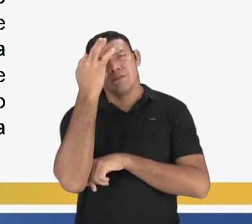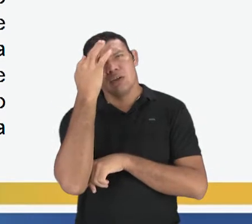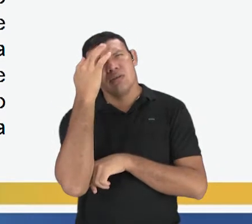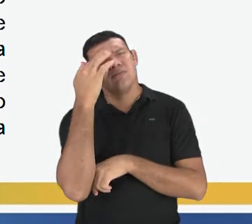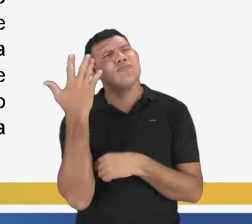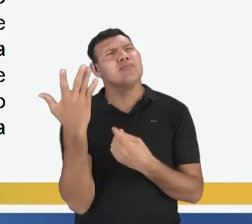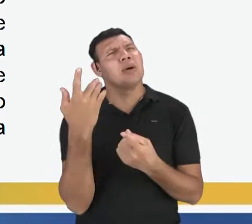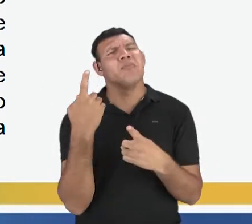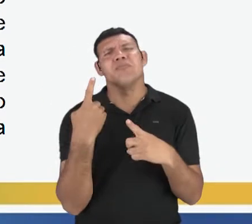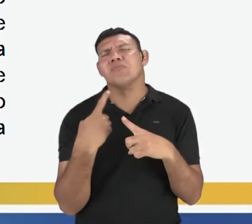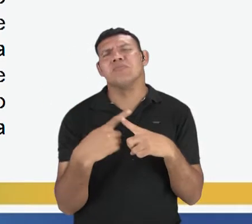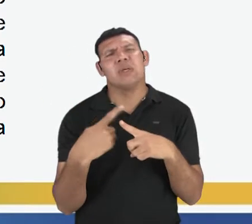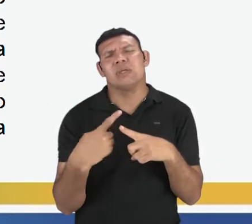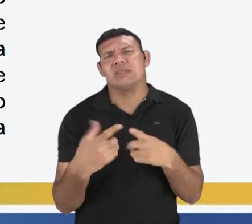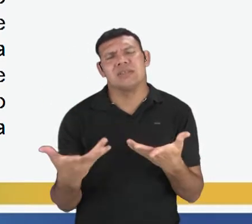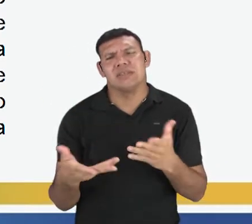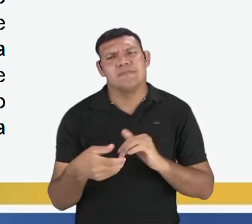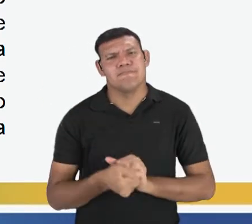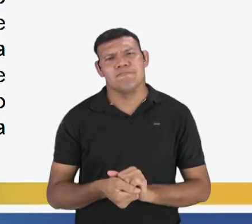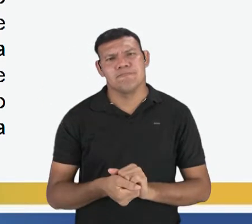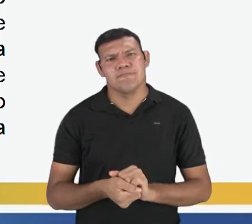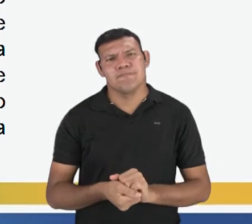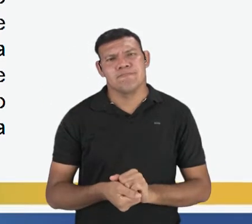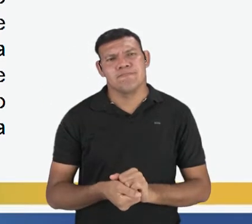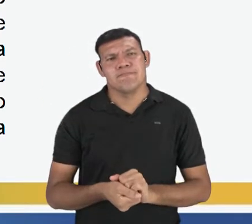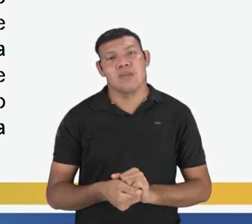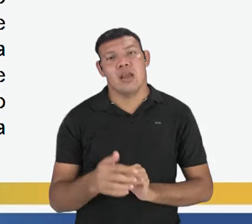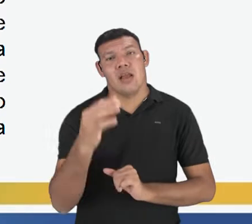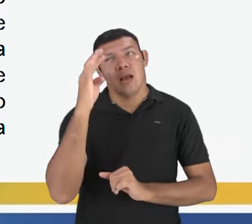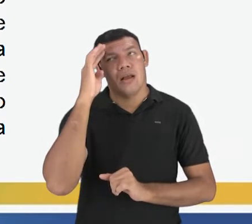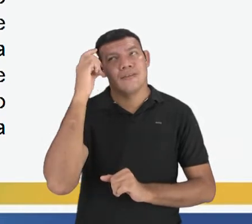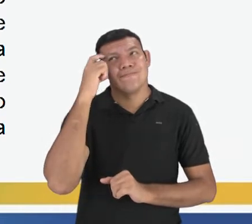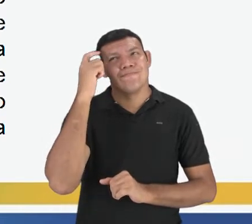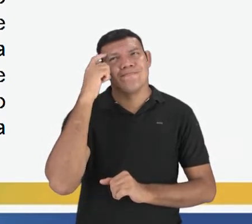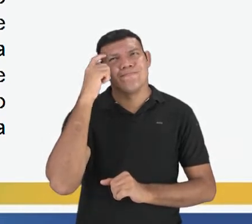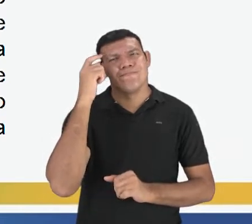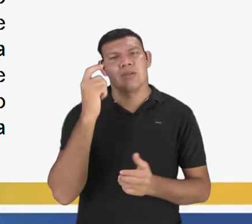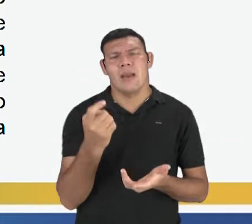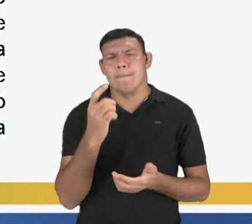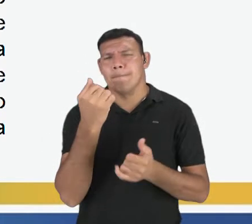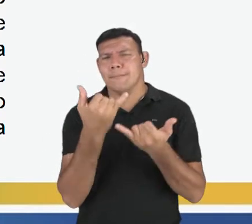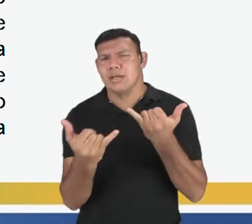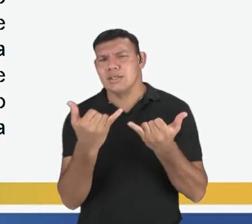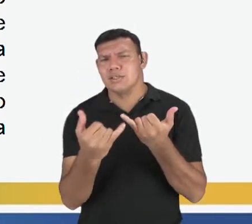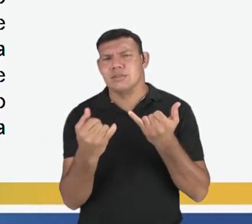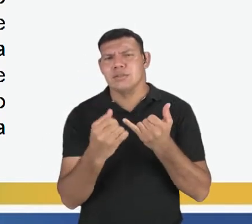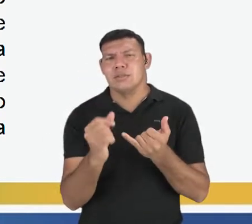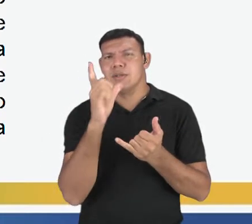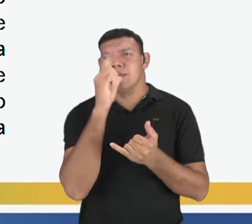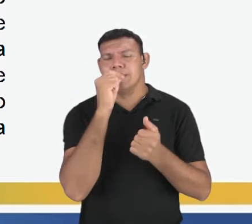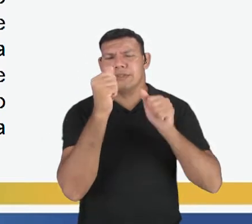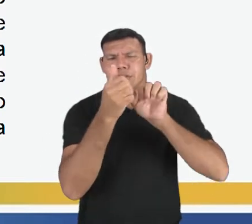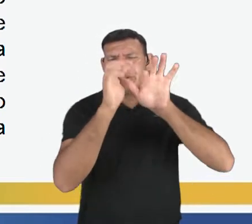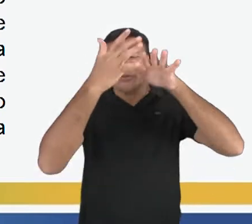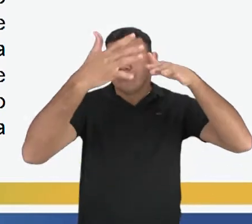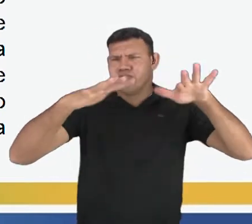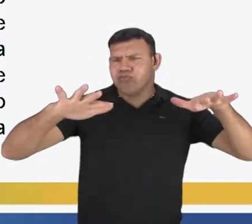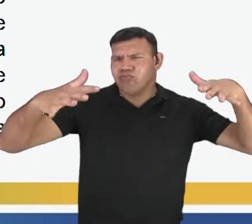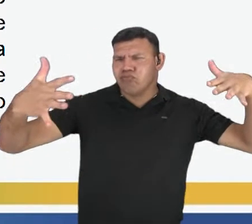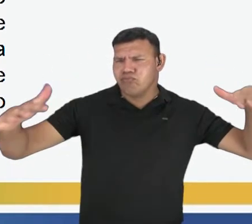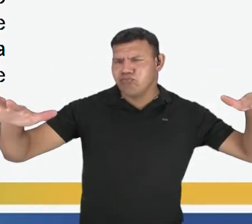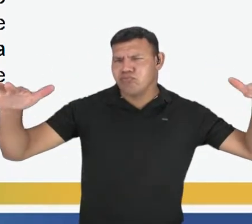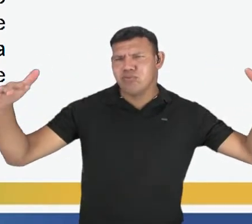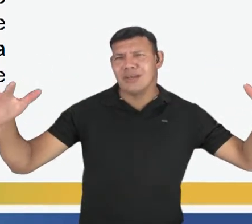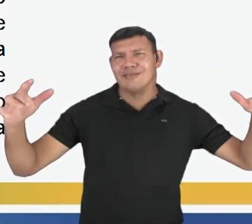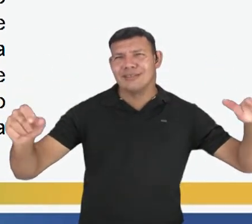isso, né? Não é nada seguro. A filosofia, na verdade, é um mar, né, que são diversos os pensamentos e